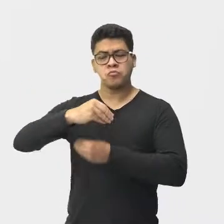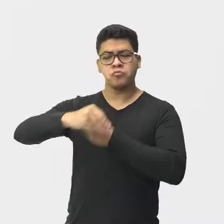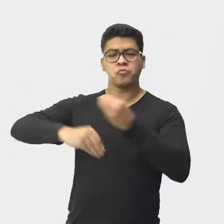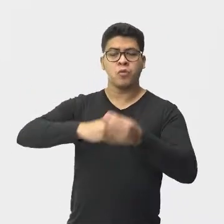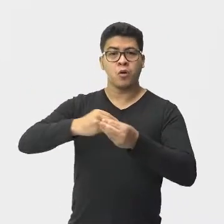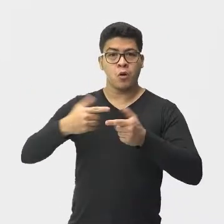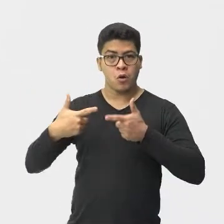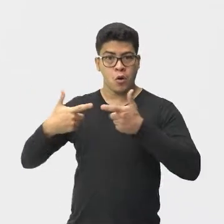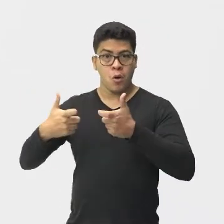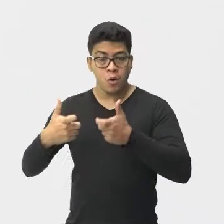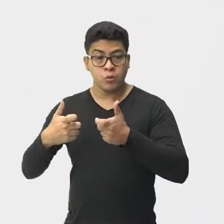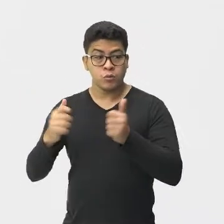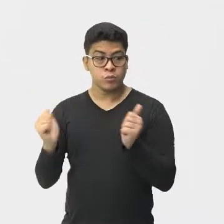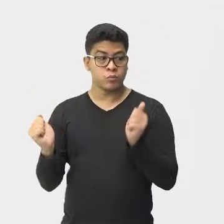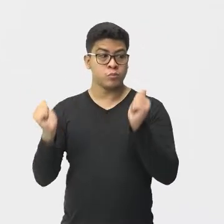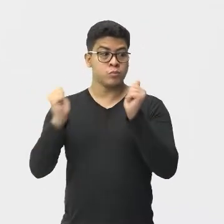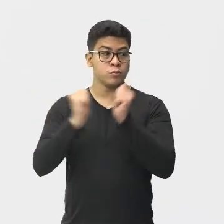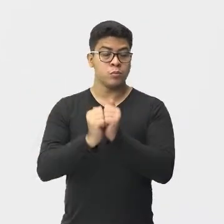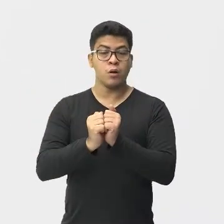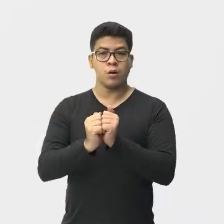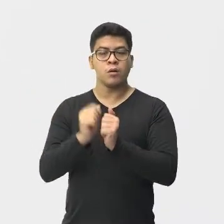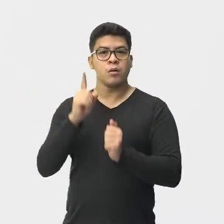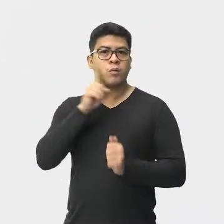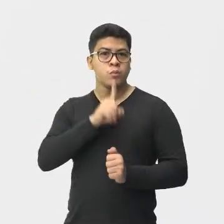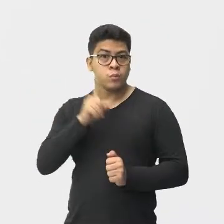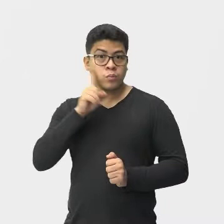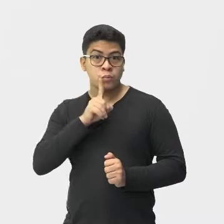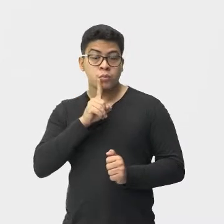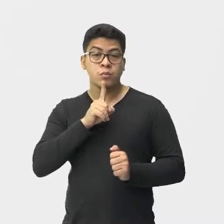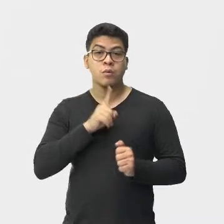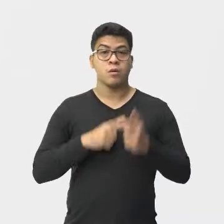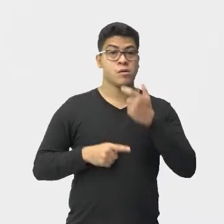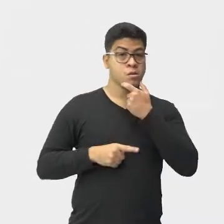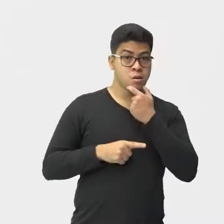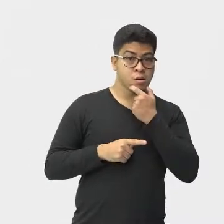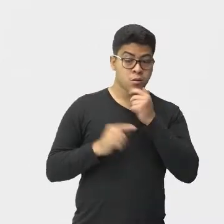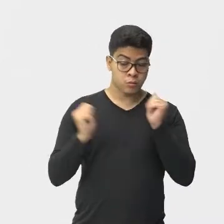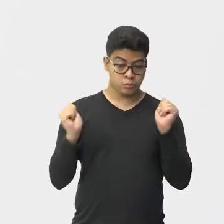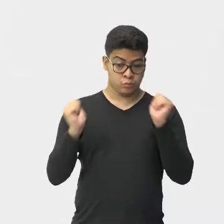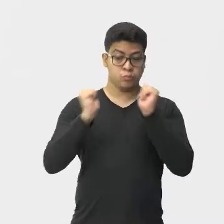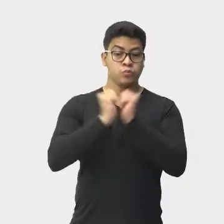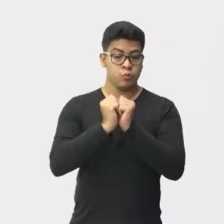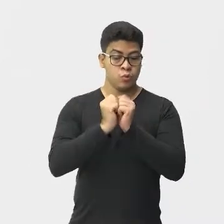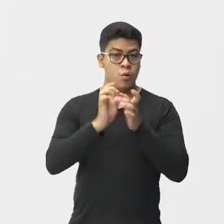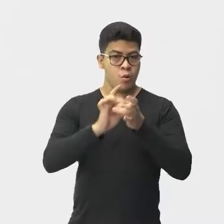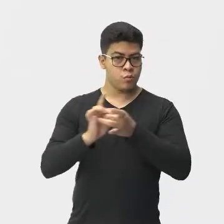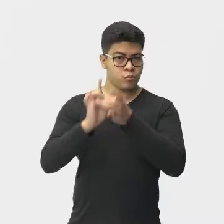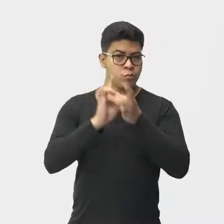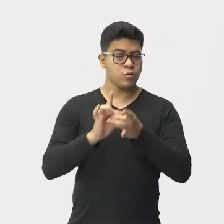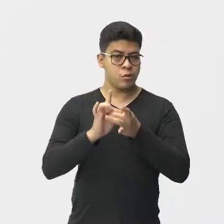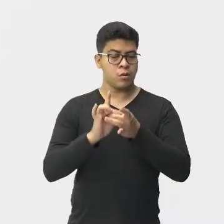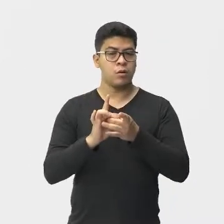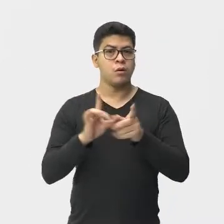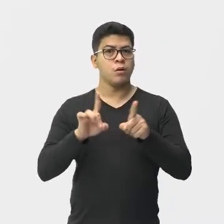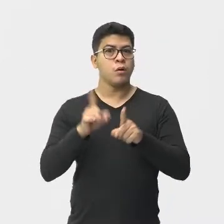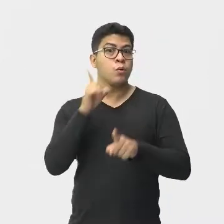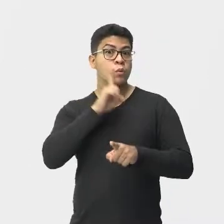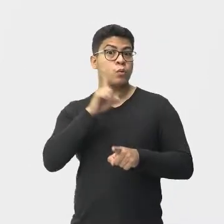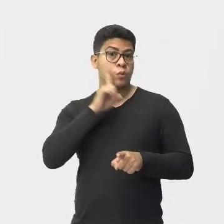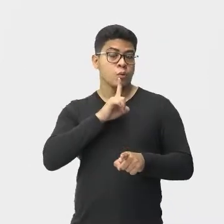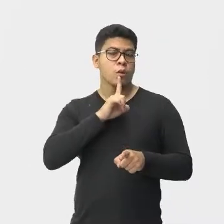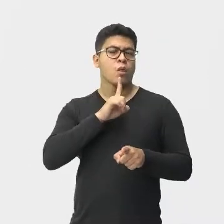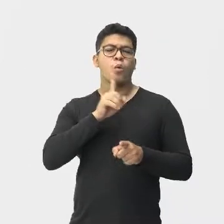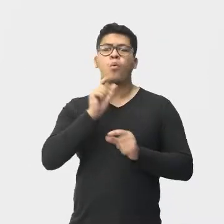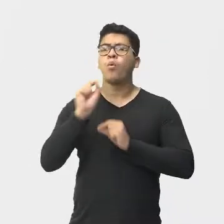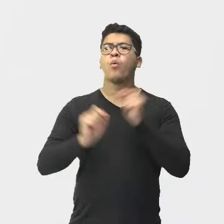tropas inglesas junto com as tropas estadunidenses, né? Imaginem aqui, gente, a entrada dos Estados Unidos na guerra